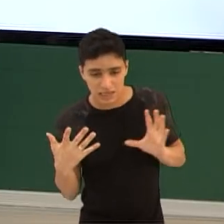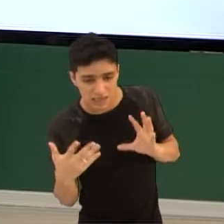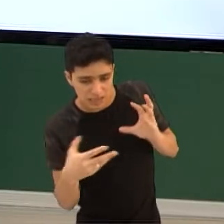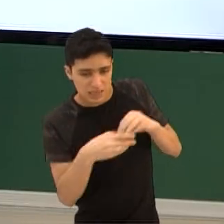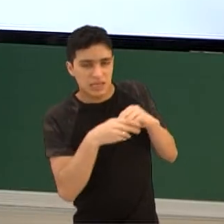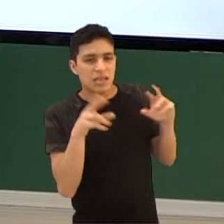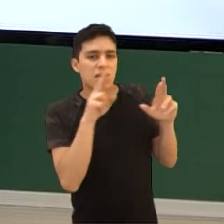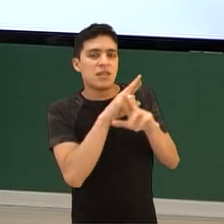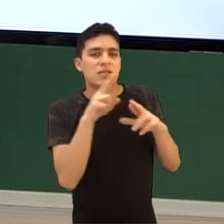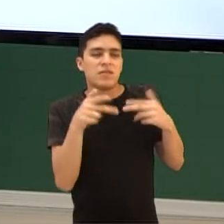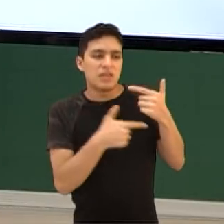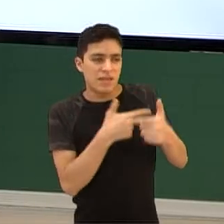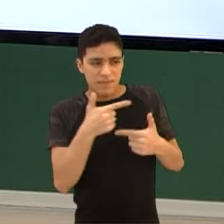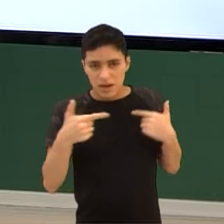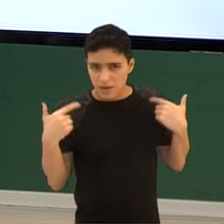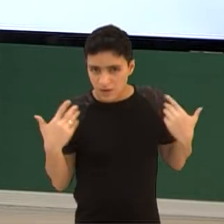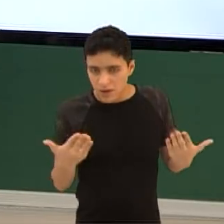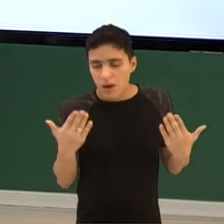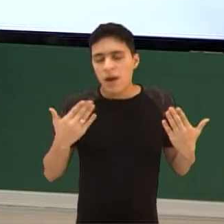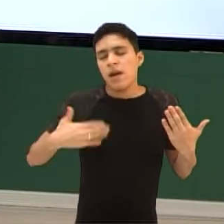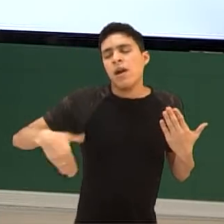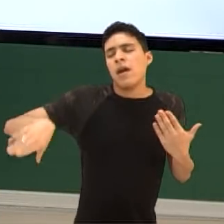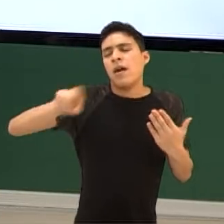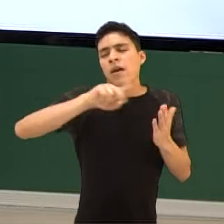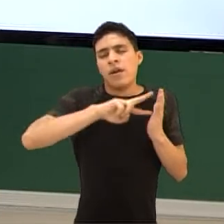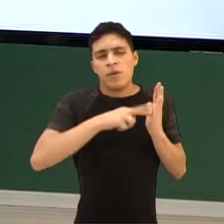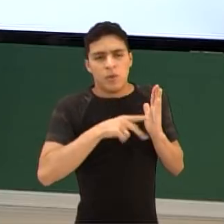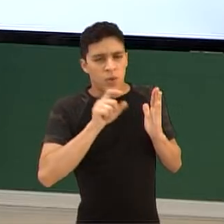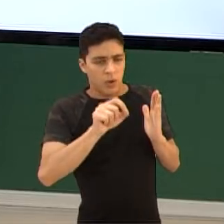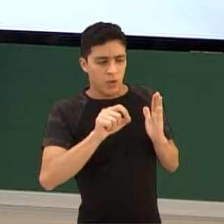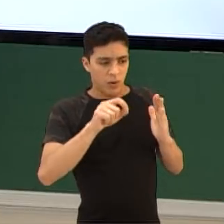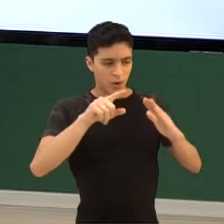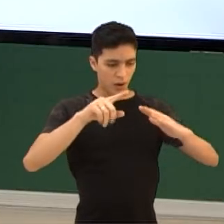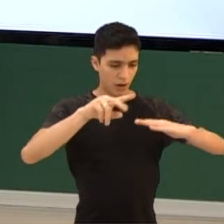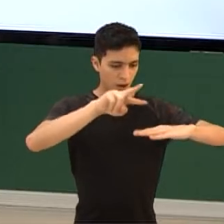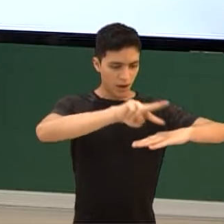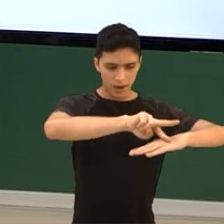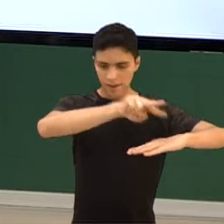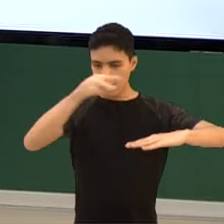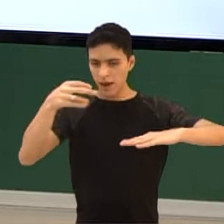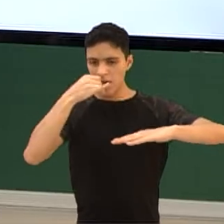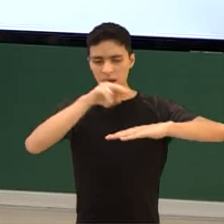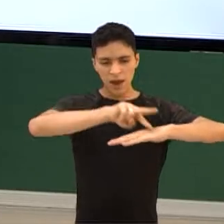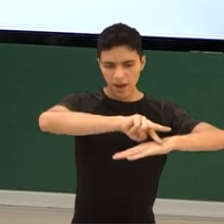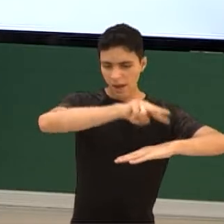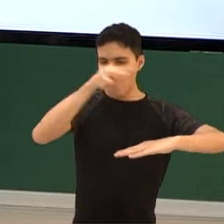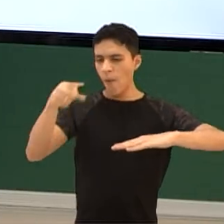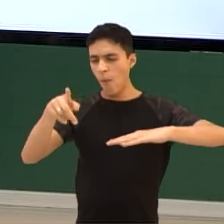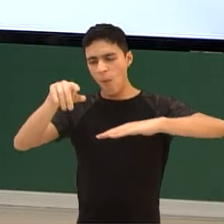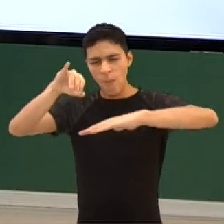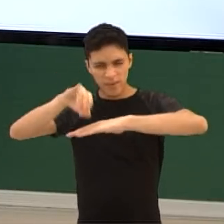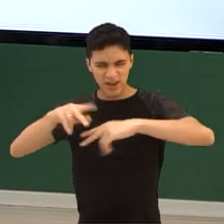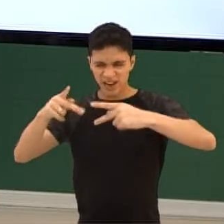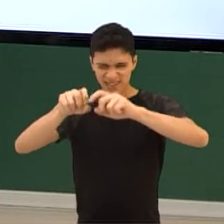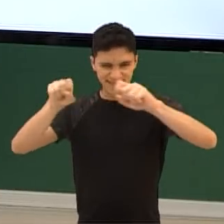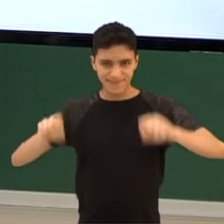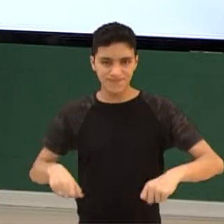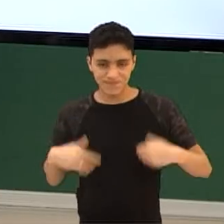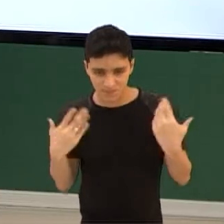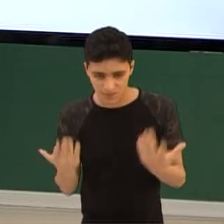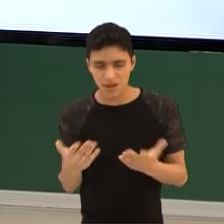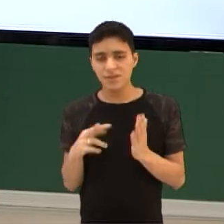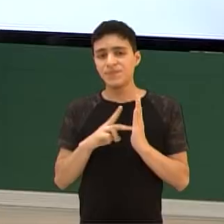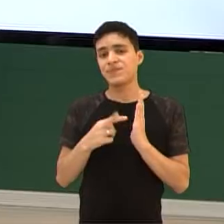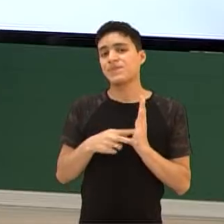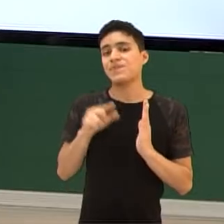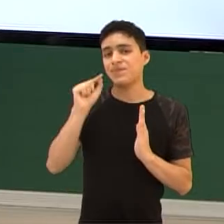relacionado com o trabalho. Ou seja, quando eu transfiro energia para alguma coisa, para um corpo, por exemplo, para um sistema, eu estou, nesse